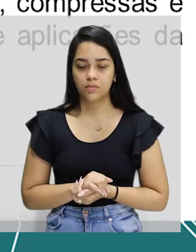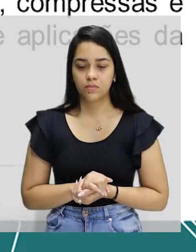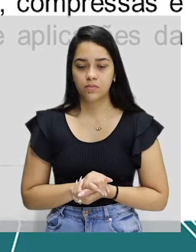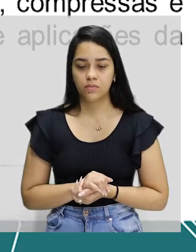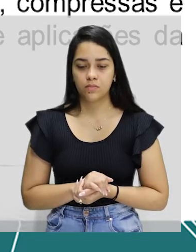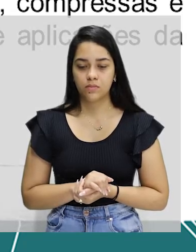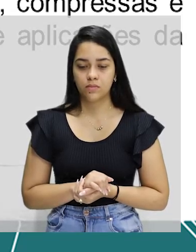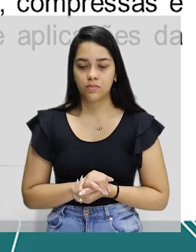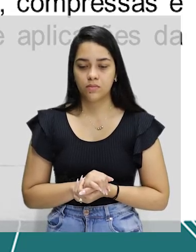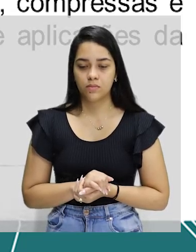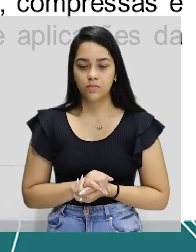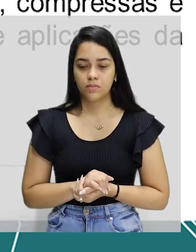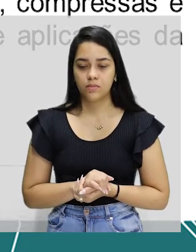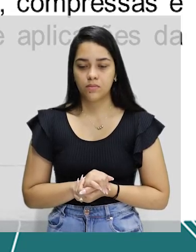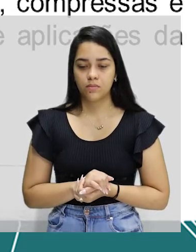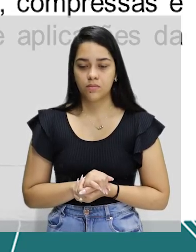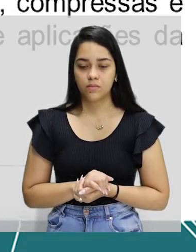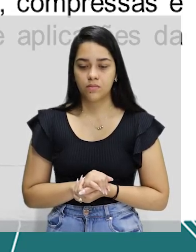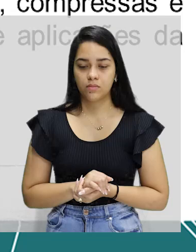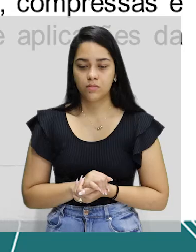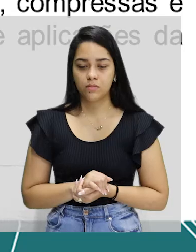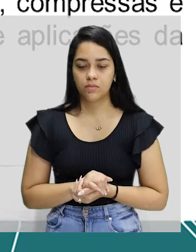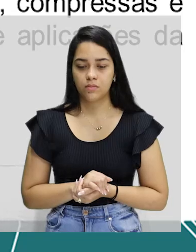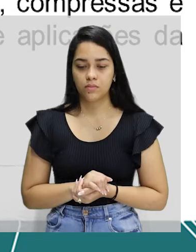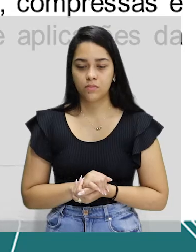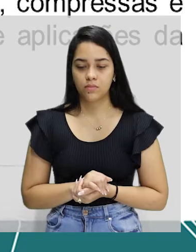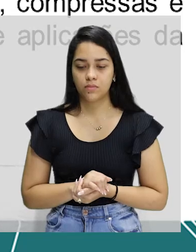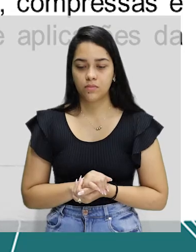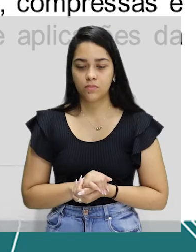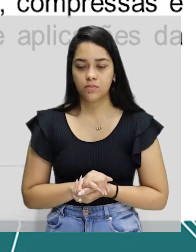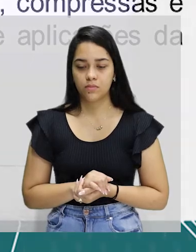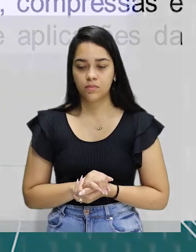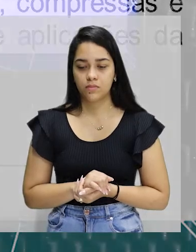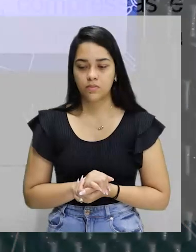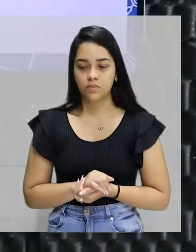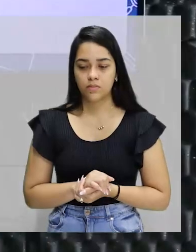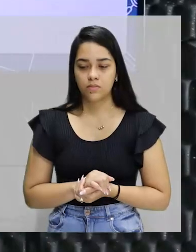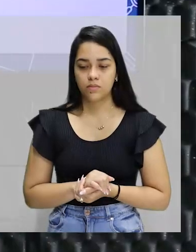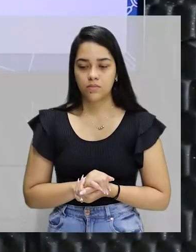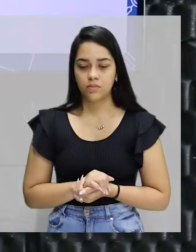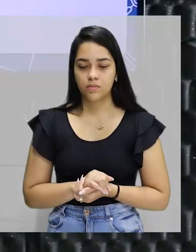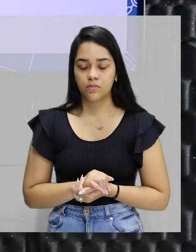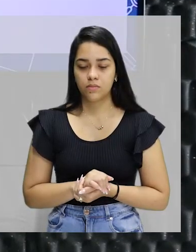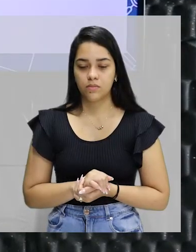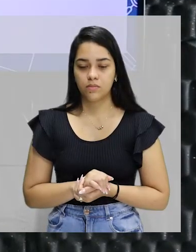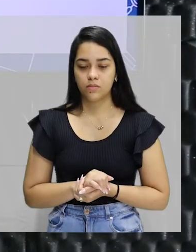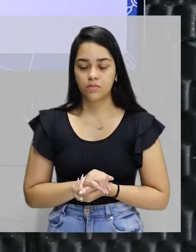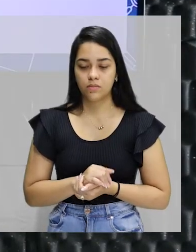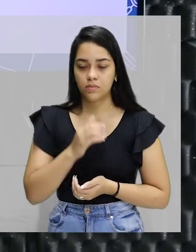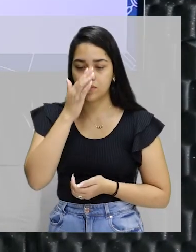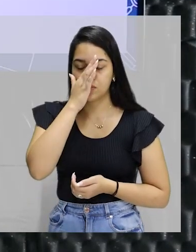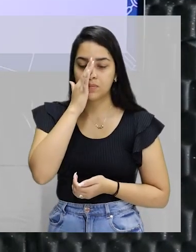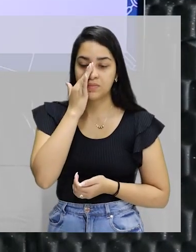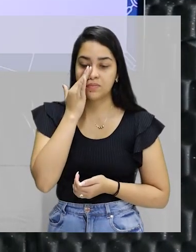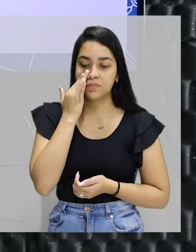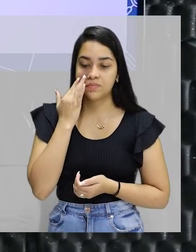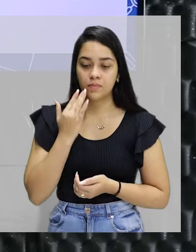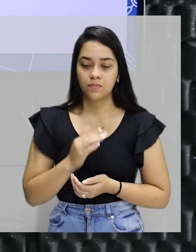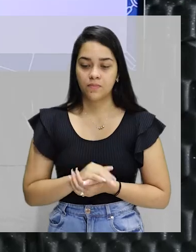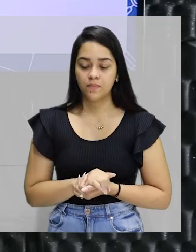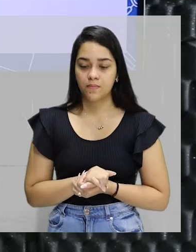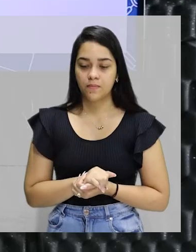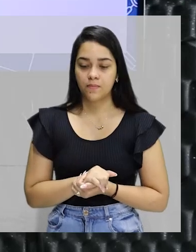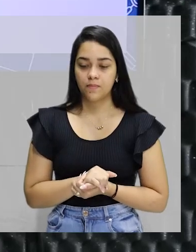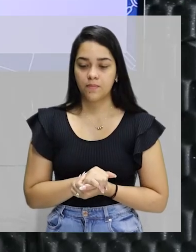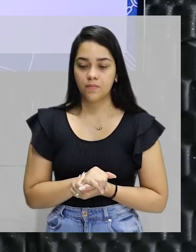tidas como irreversíveis e ainda pelo embelezamento da pele. A partir dessas concepções,